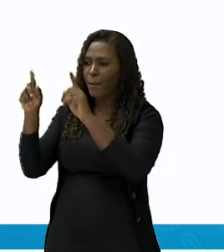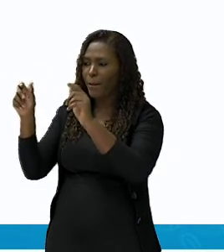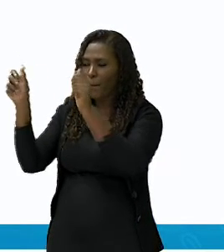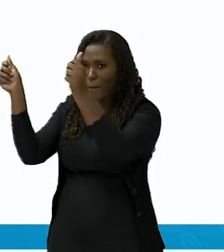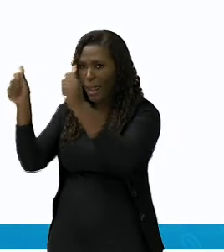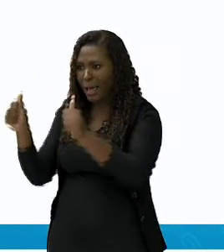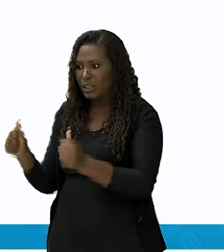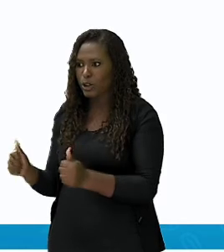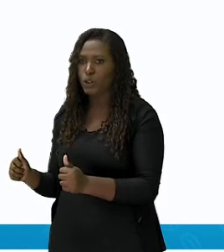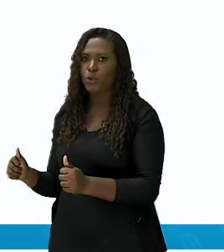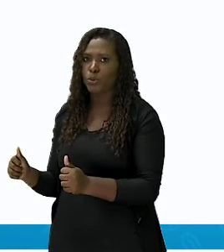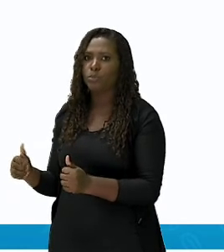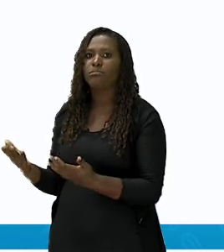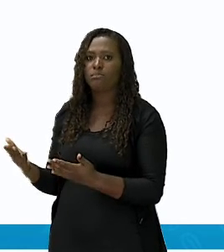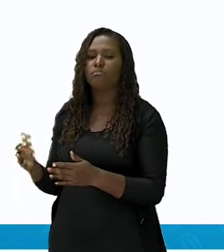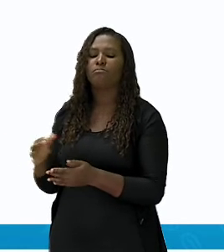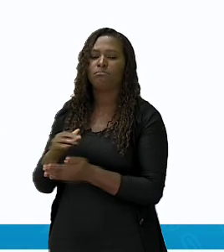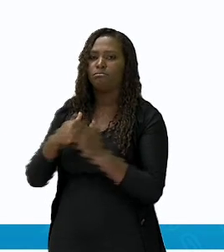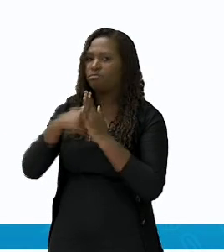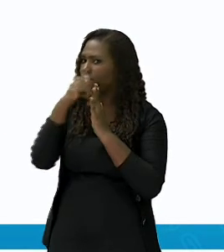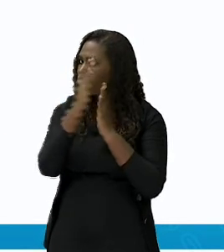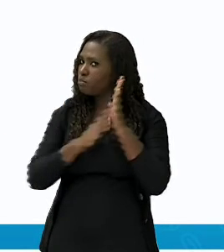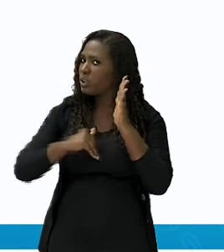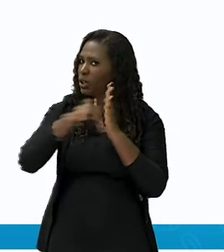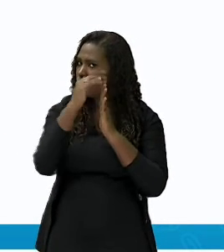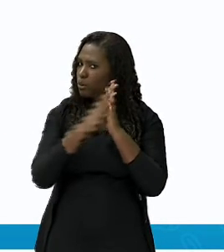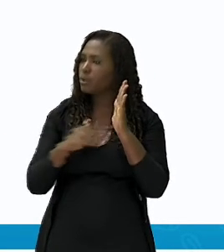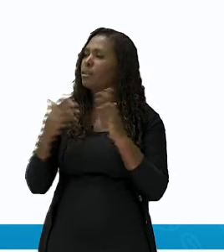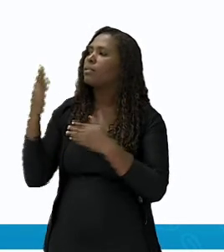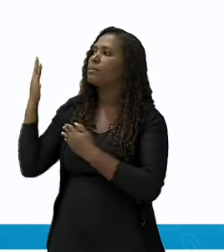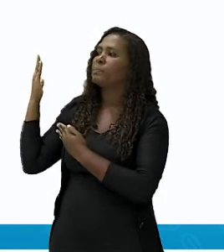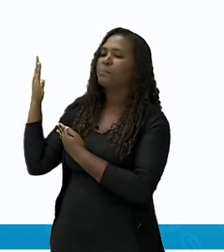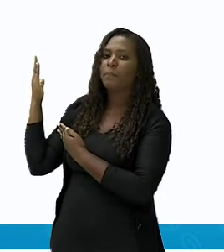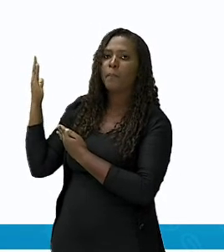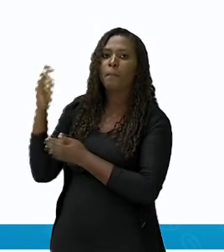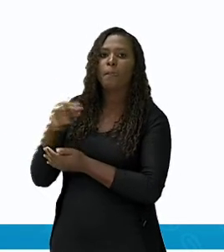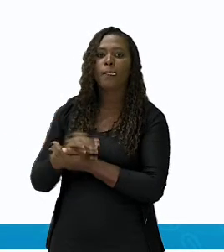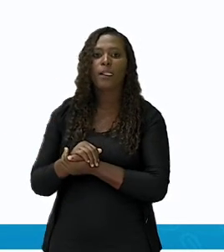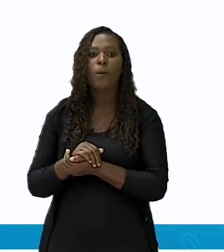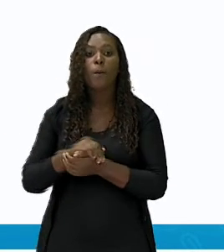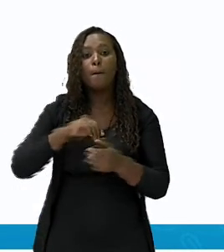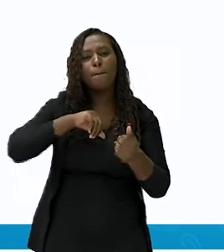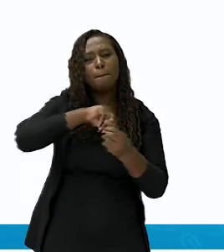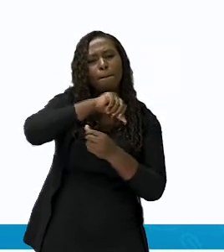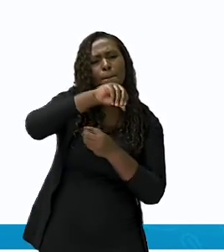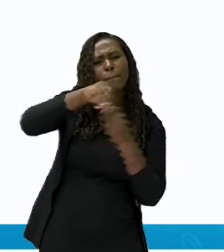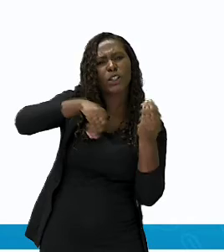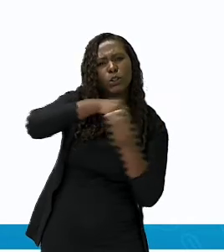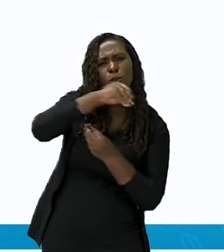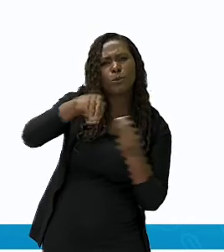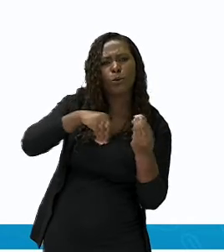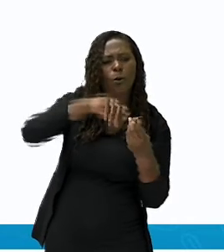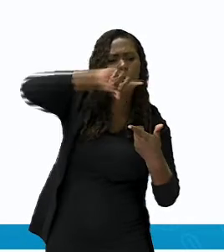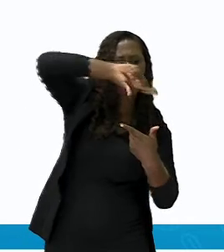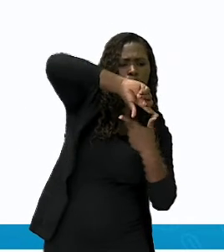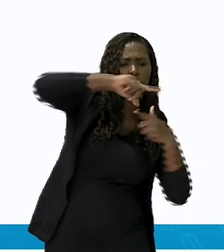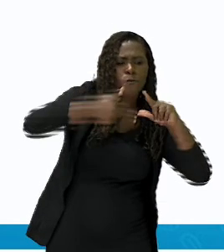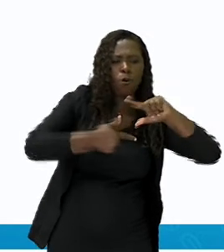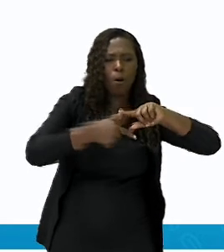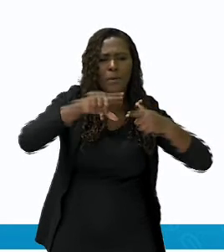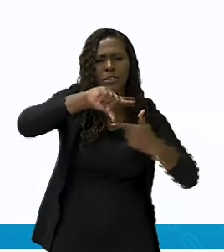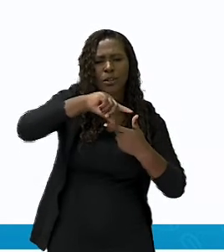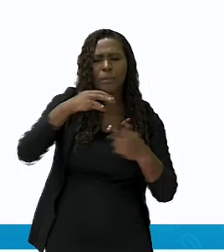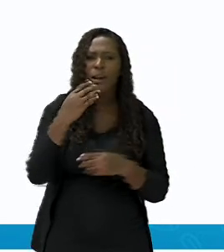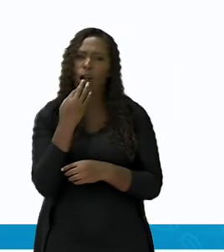é o cubismo. Aí quando você mistura formas geométricas com as cores, a